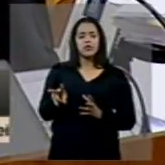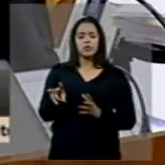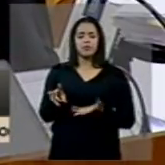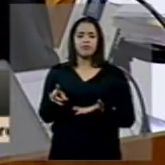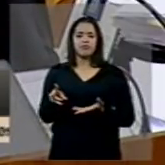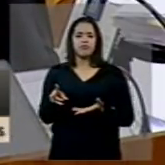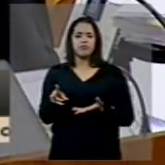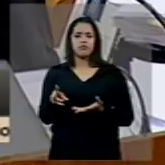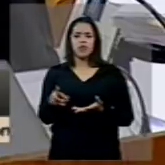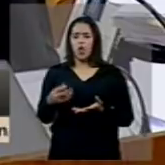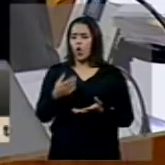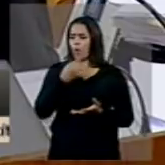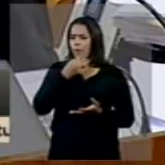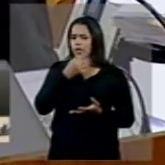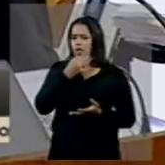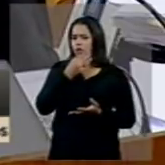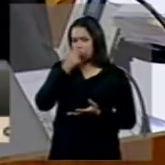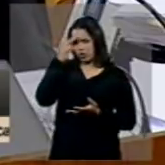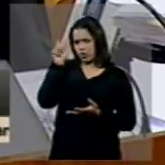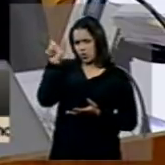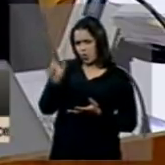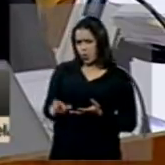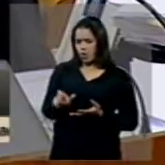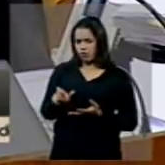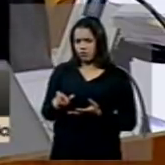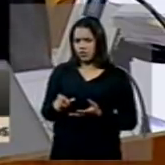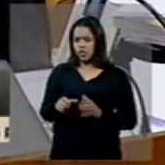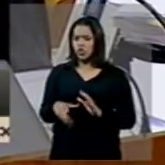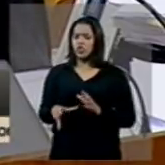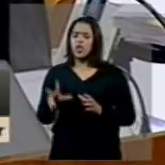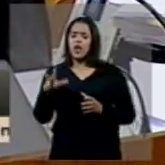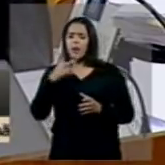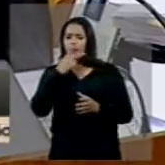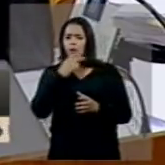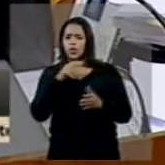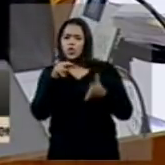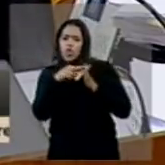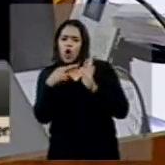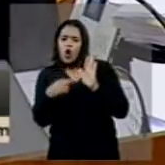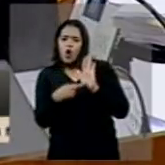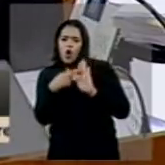pressupostos subjetivos, normas objetivas de alistamento